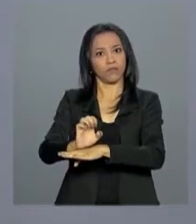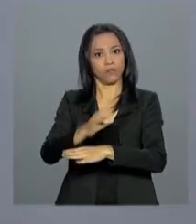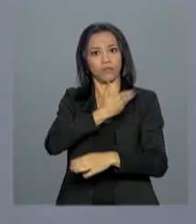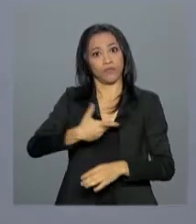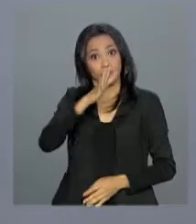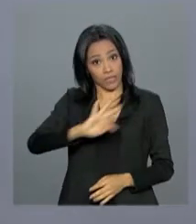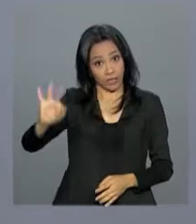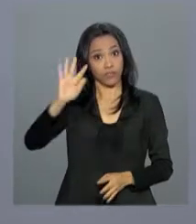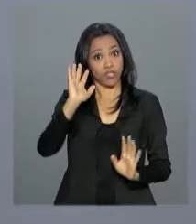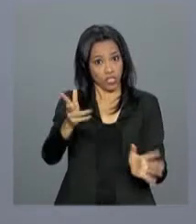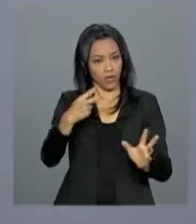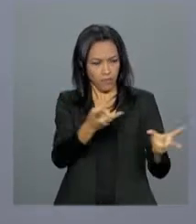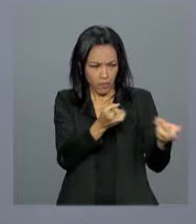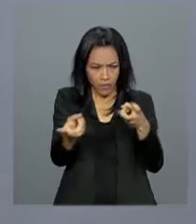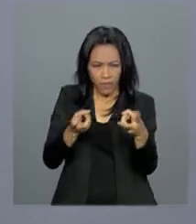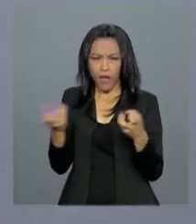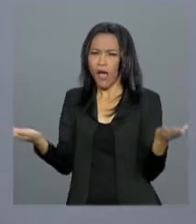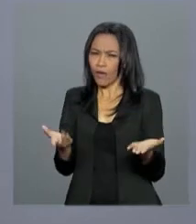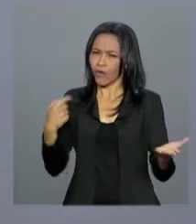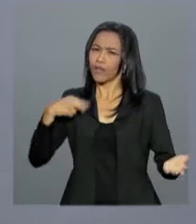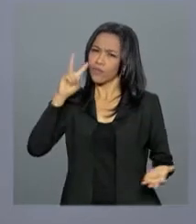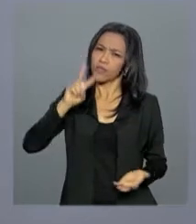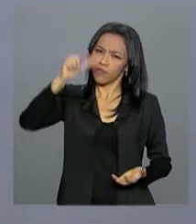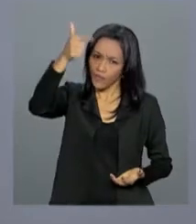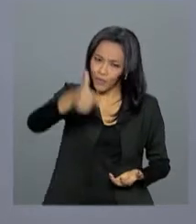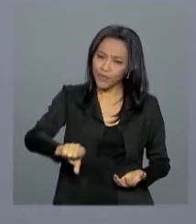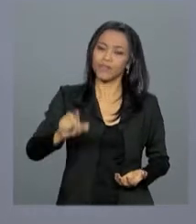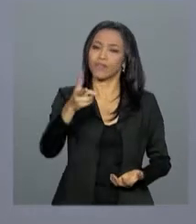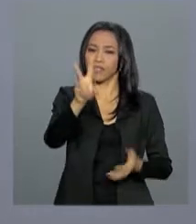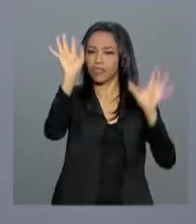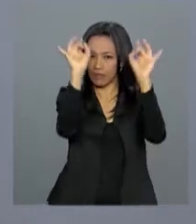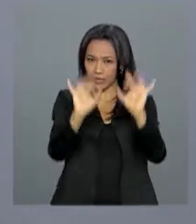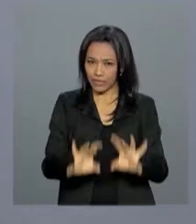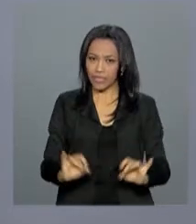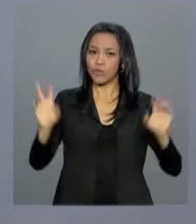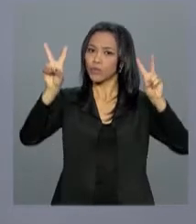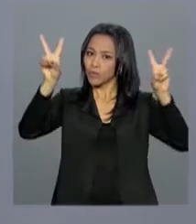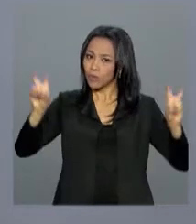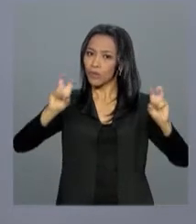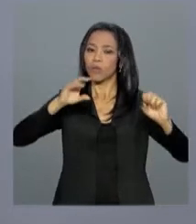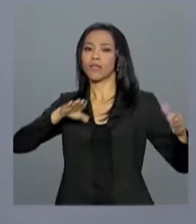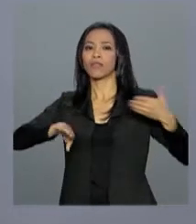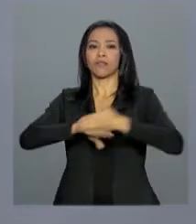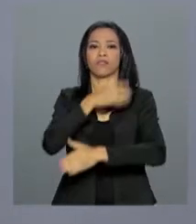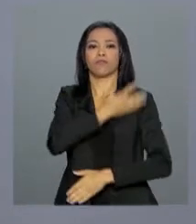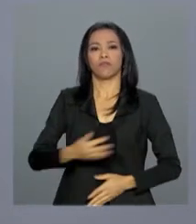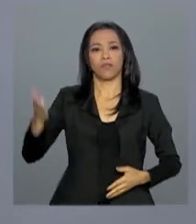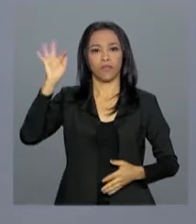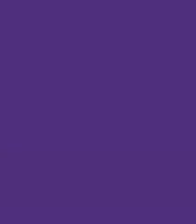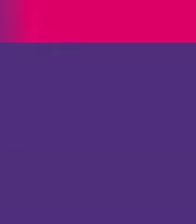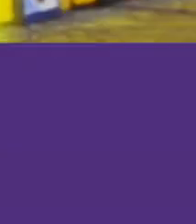ser sentidos. É o que você vai ver agora em mais uma reportagem especial sobre a intervenção federal.